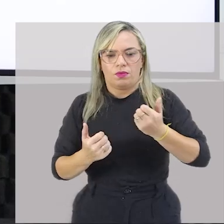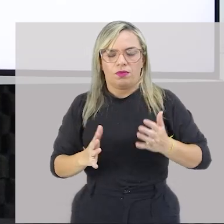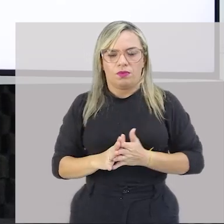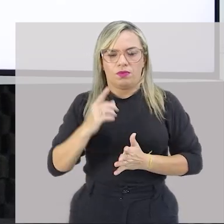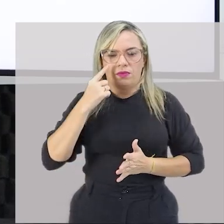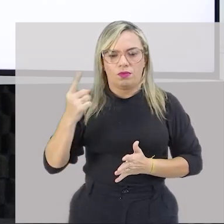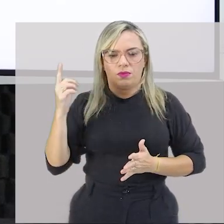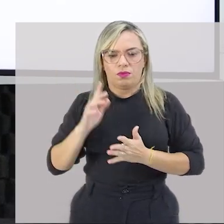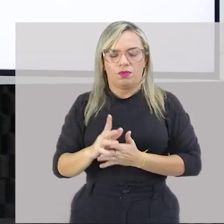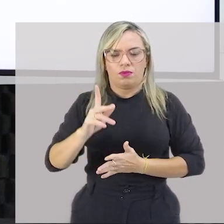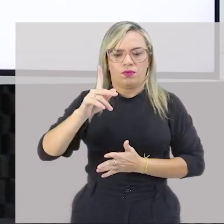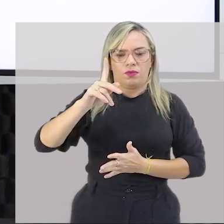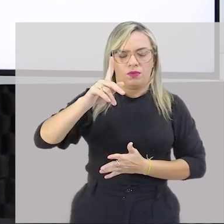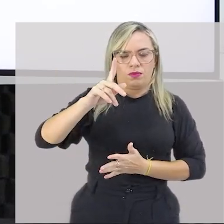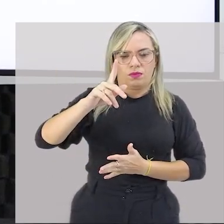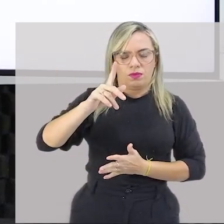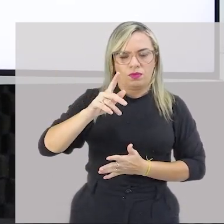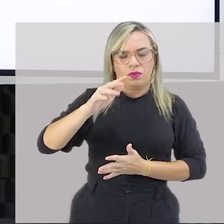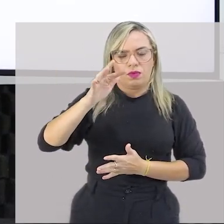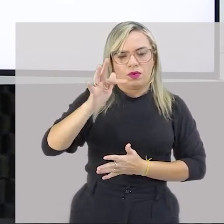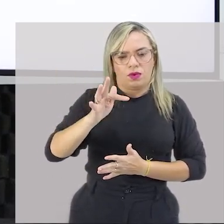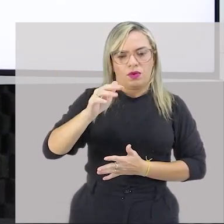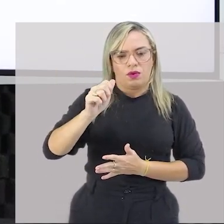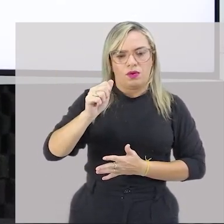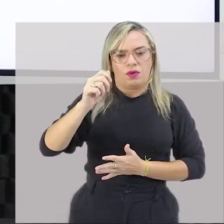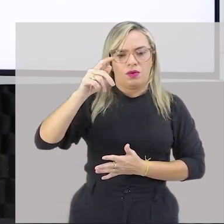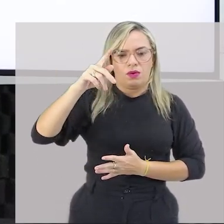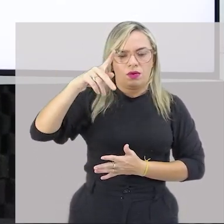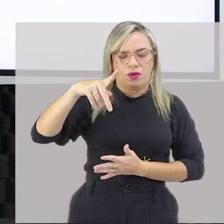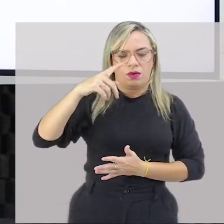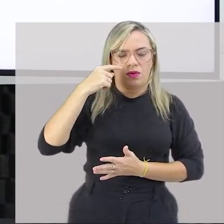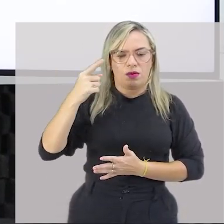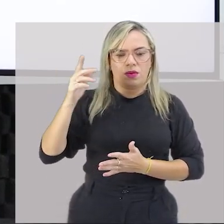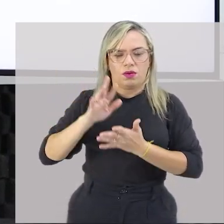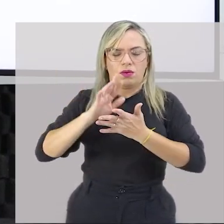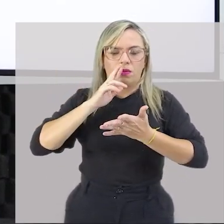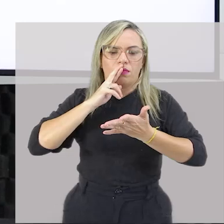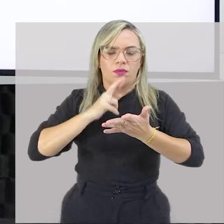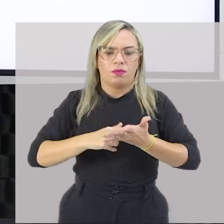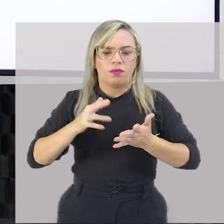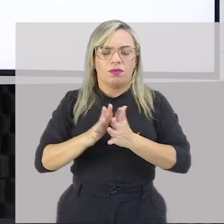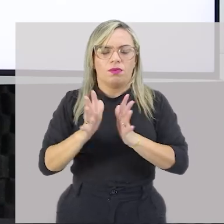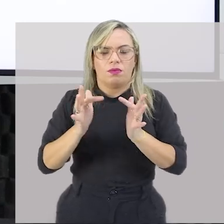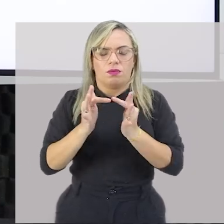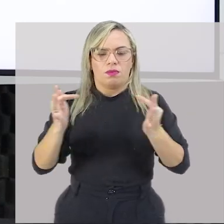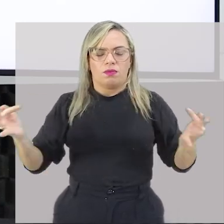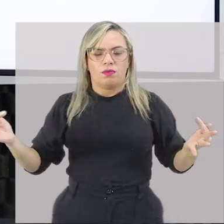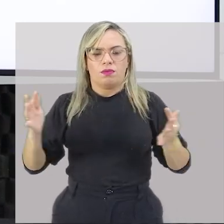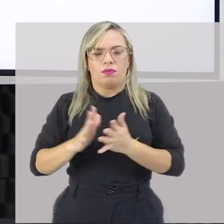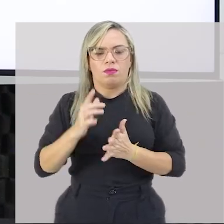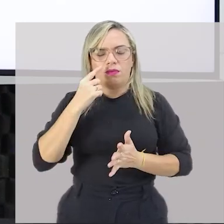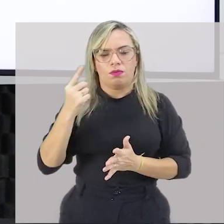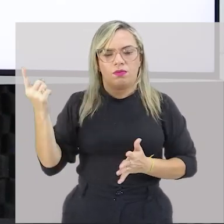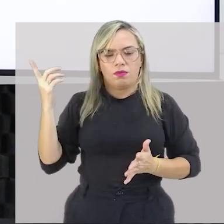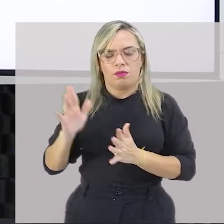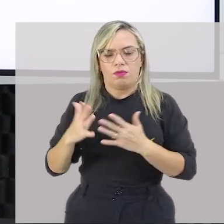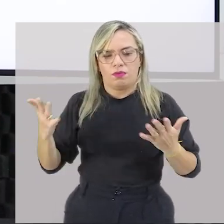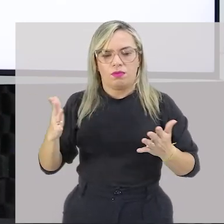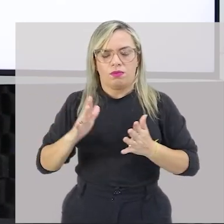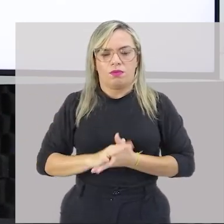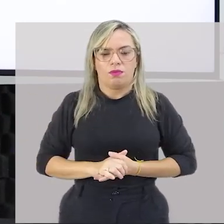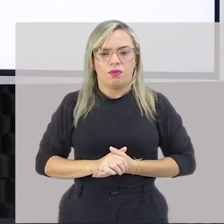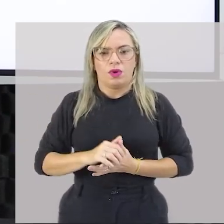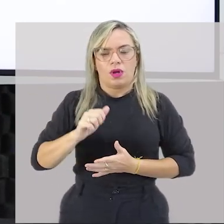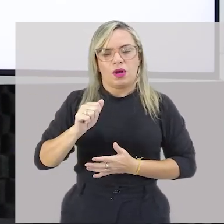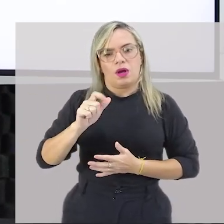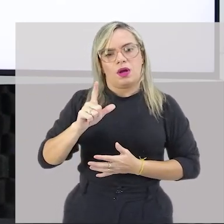onde tem essa força aqui do apoio. A gente resolve assim, ó, é a fórmula para essas questões, para essa que a gente chama de